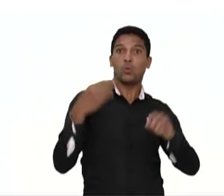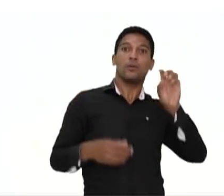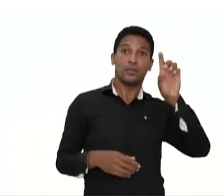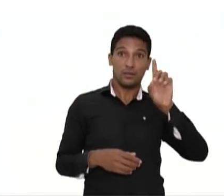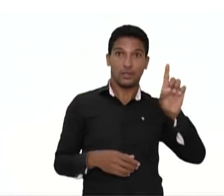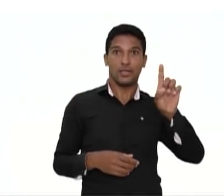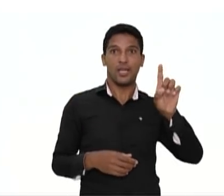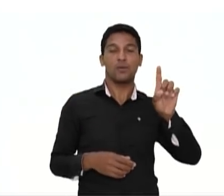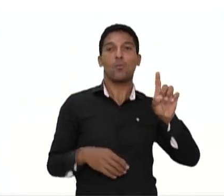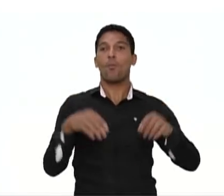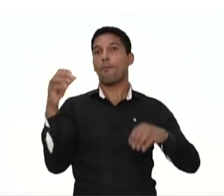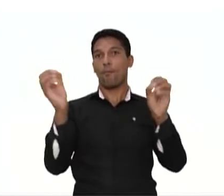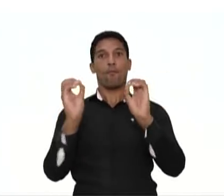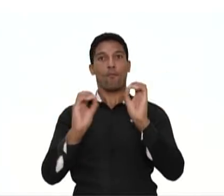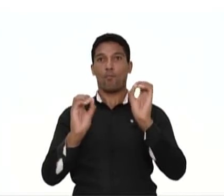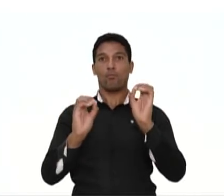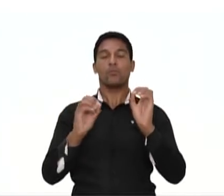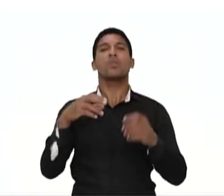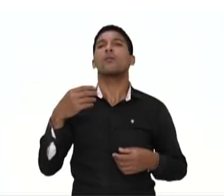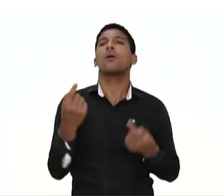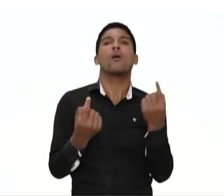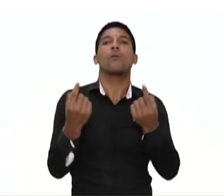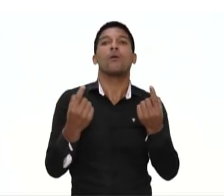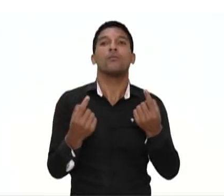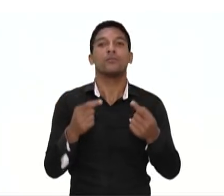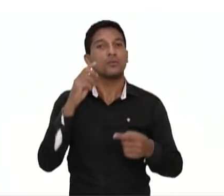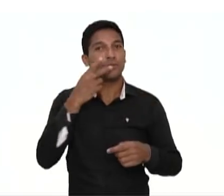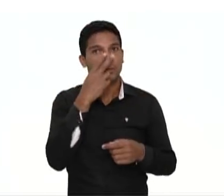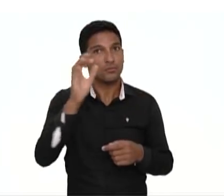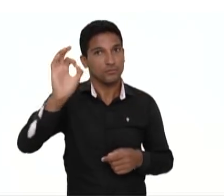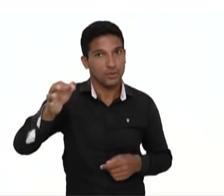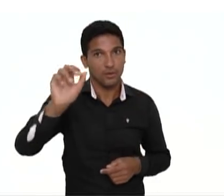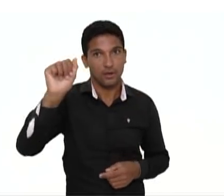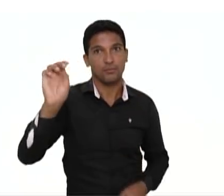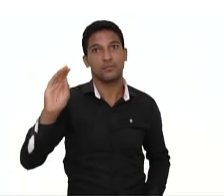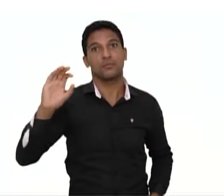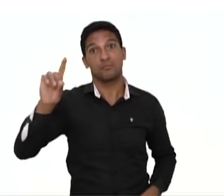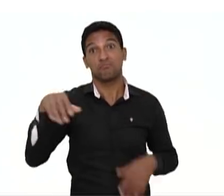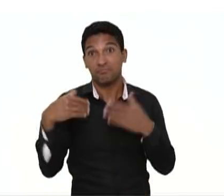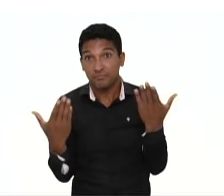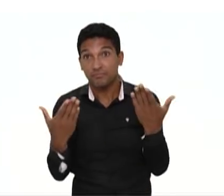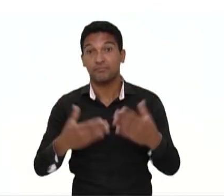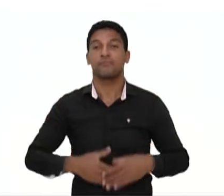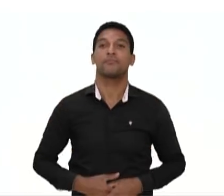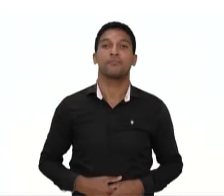você acha que é a correta? Letra A, B, C ou D?